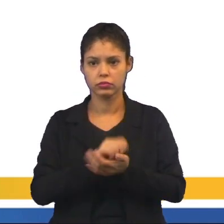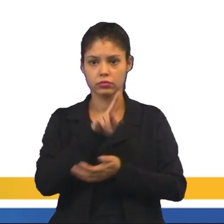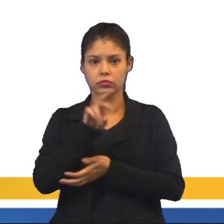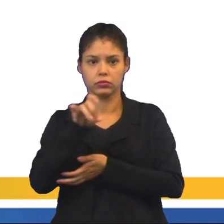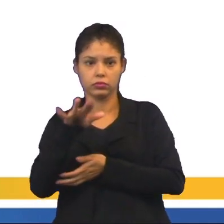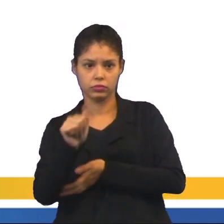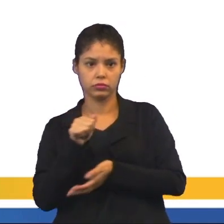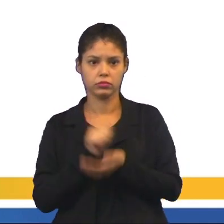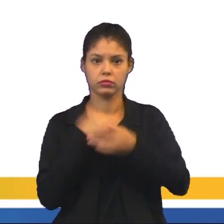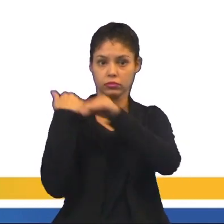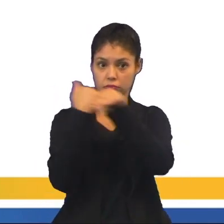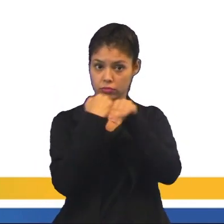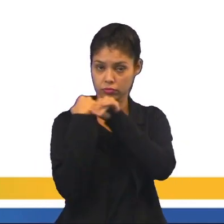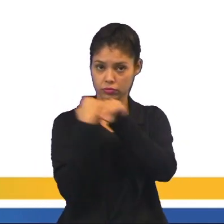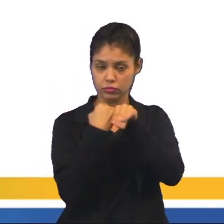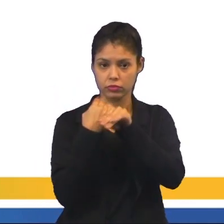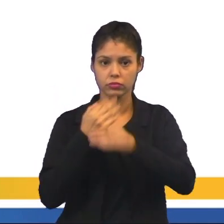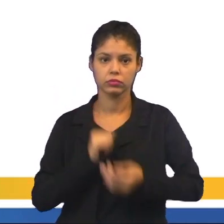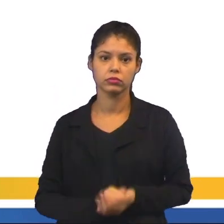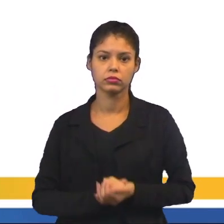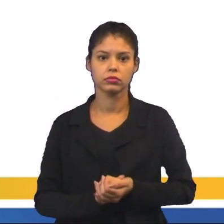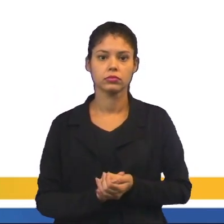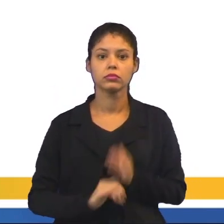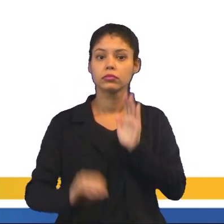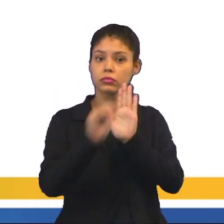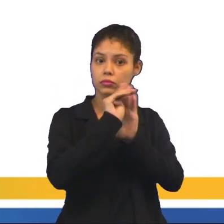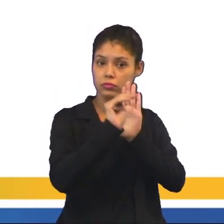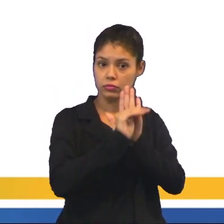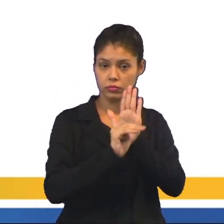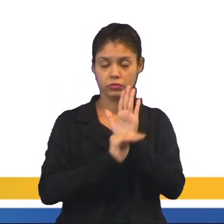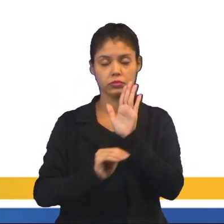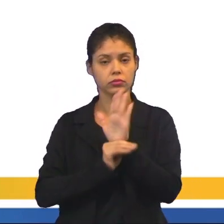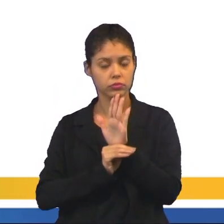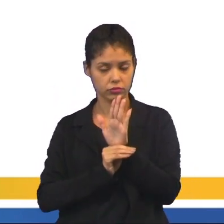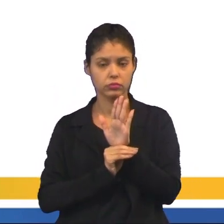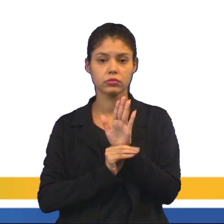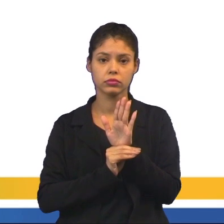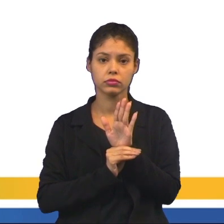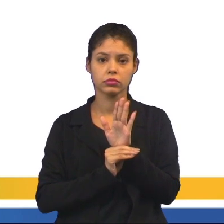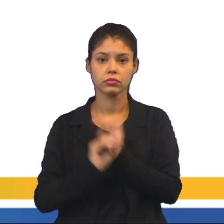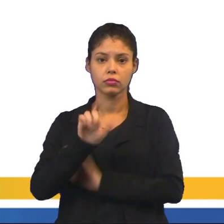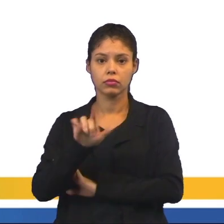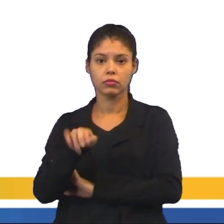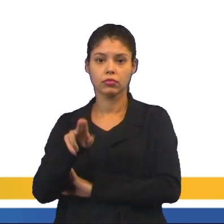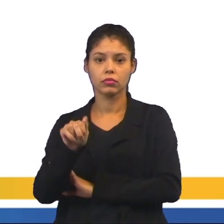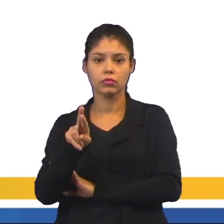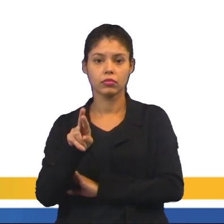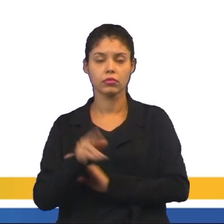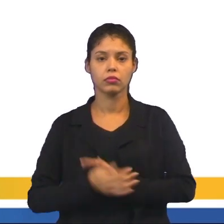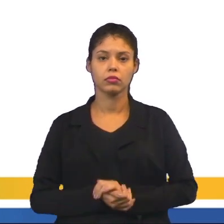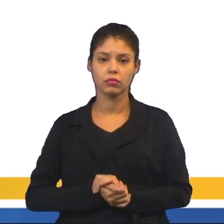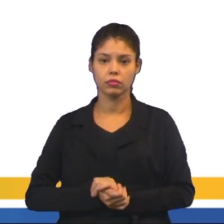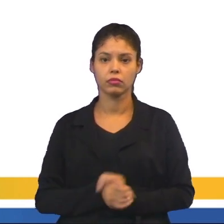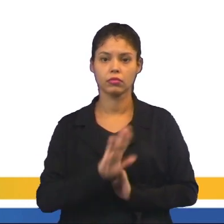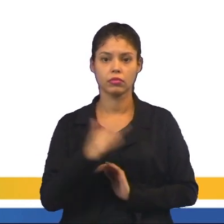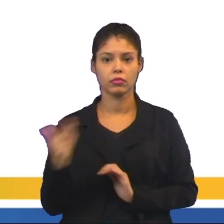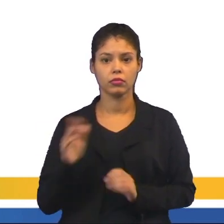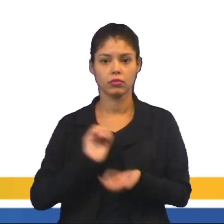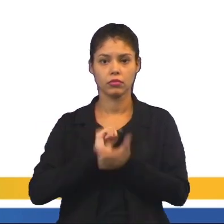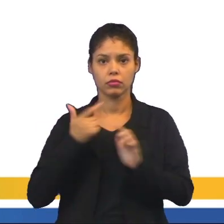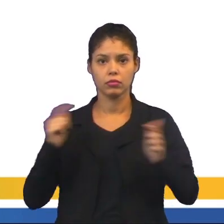uma expressão algébrica com igualdade, tá? E ela é classificada como